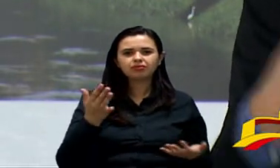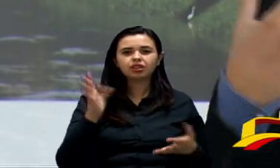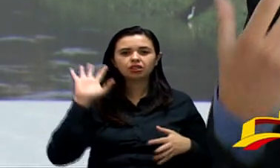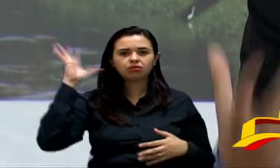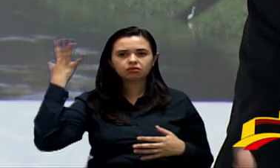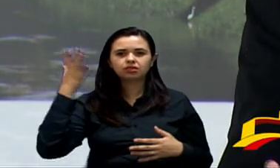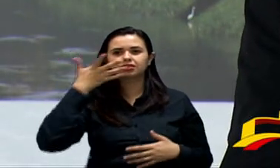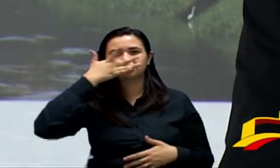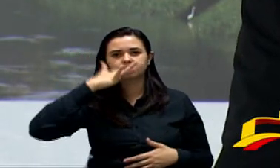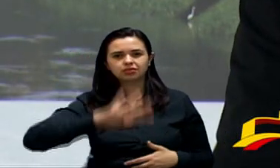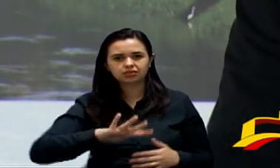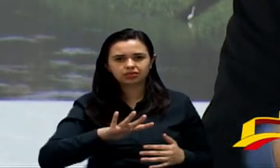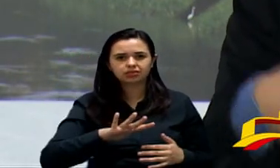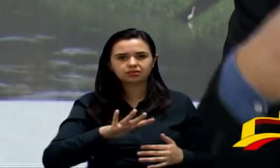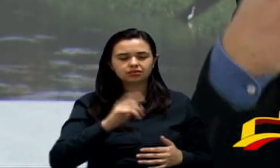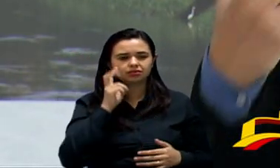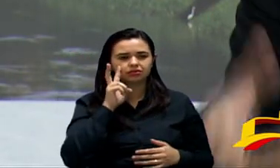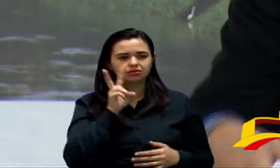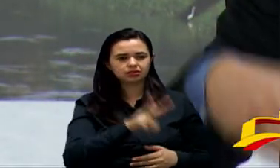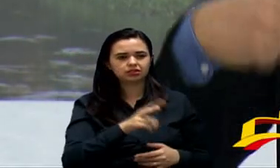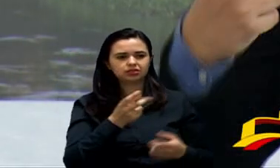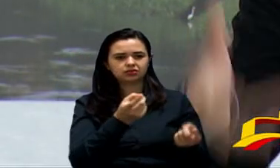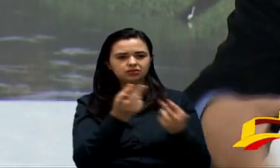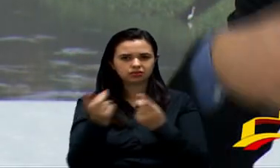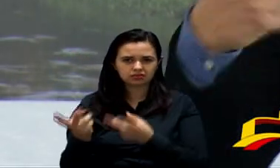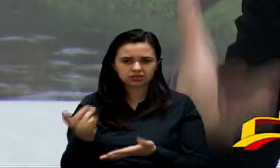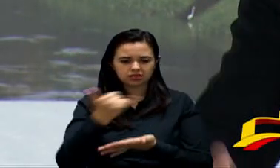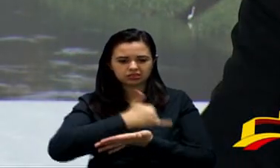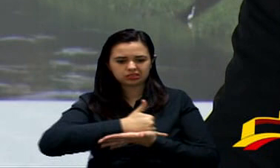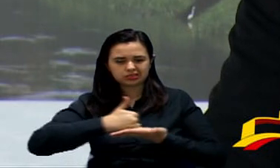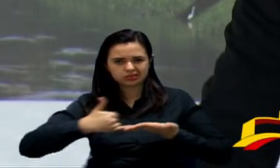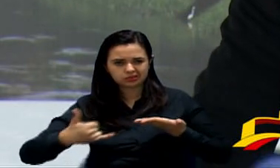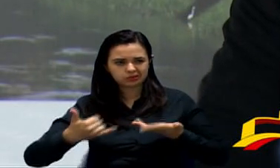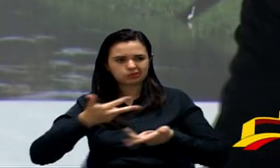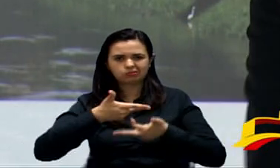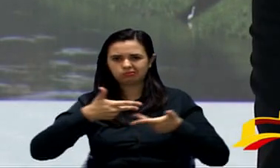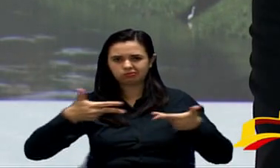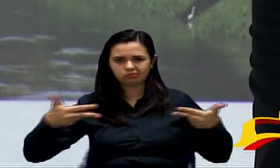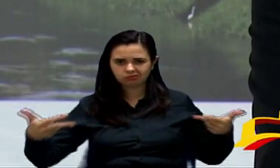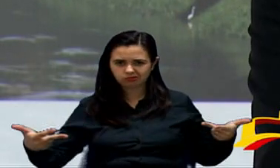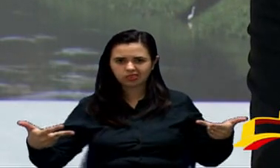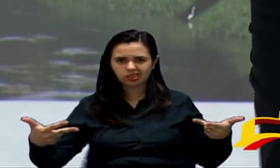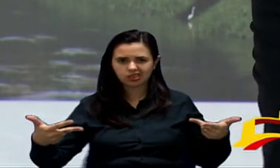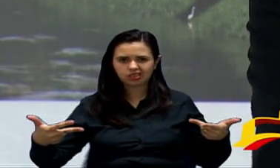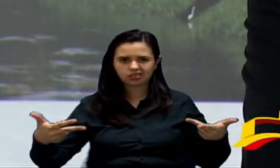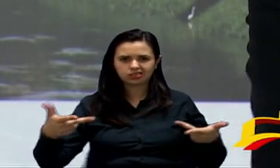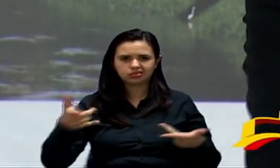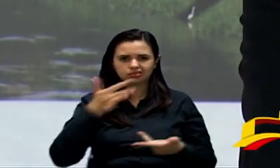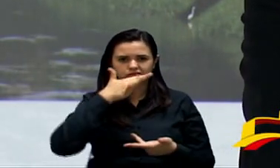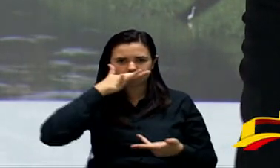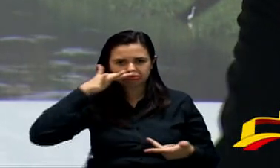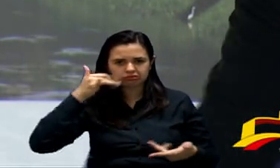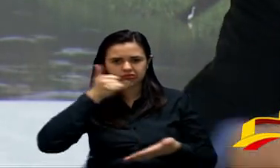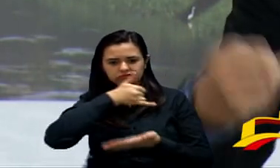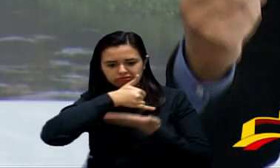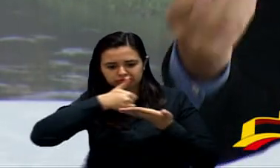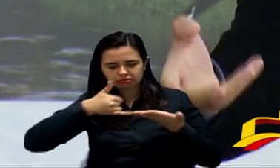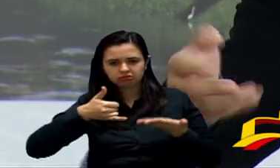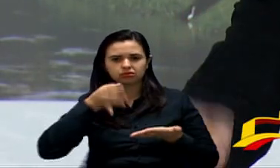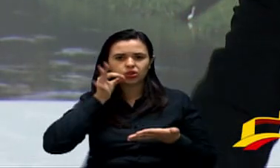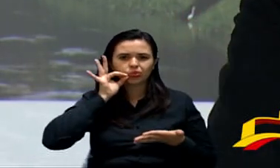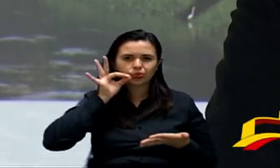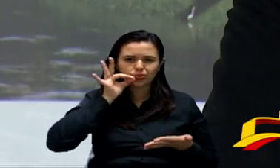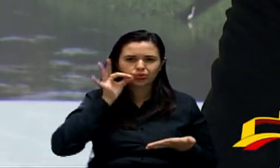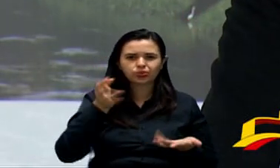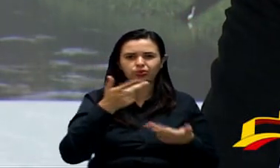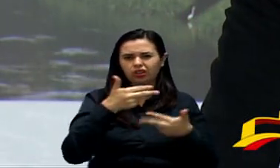drogas, seja drogas, maconha, cocaína, crack, cola, né, como tinha antigamente, muito tiracola, inclusive